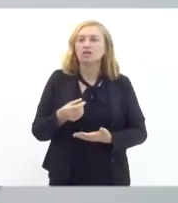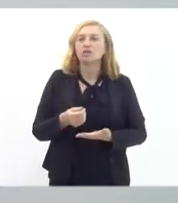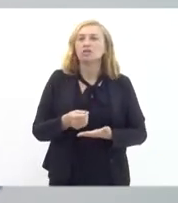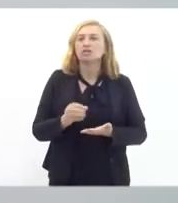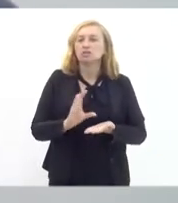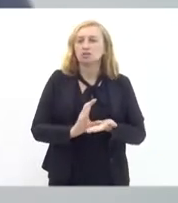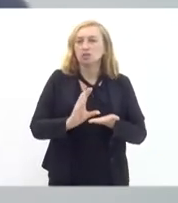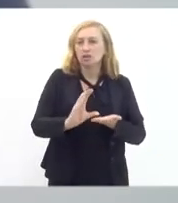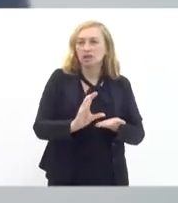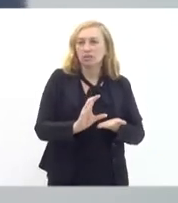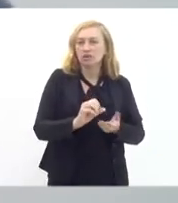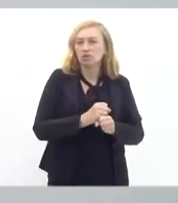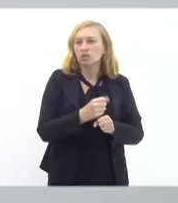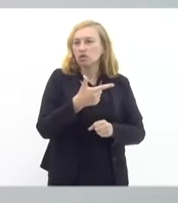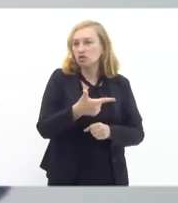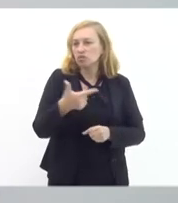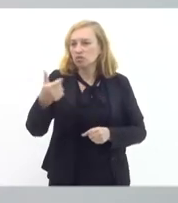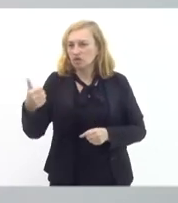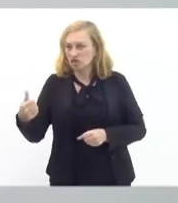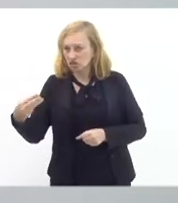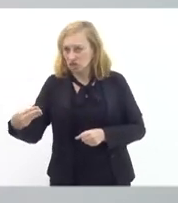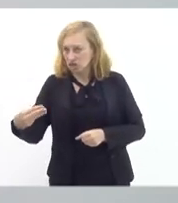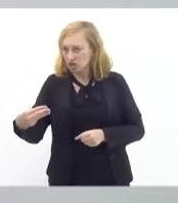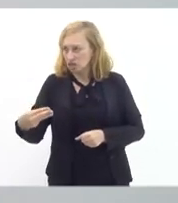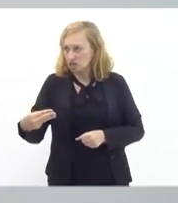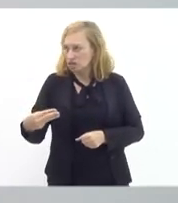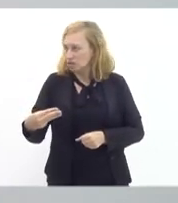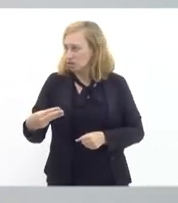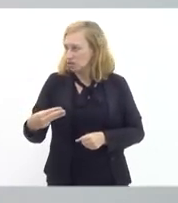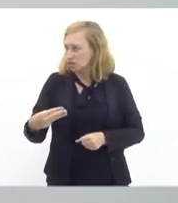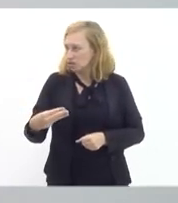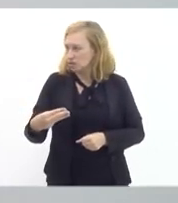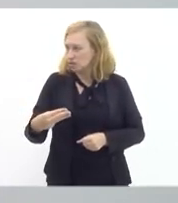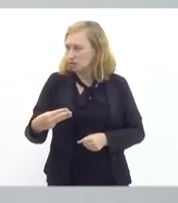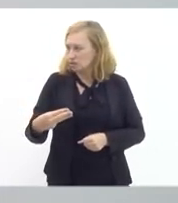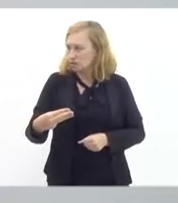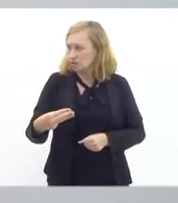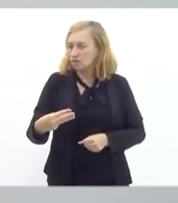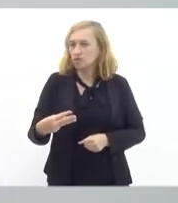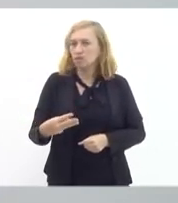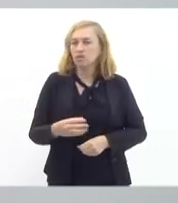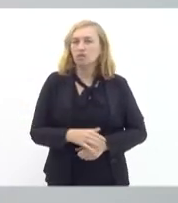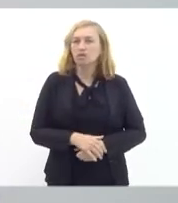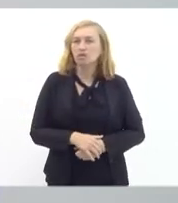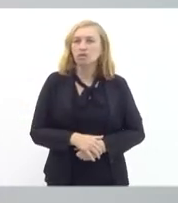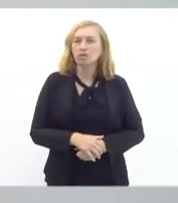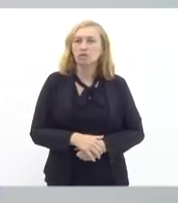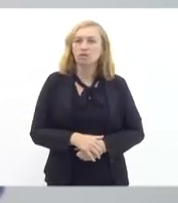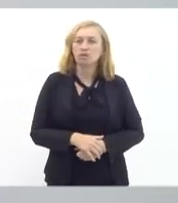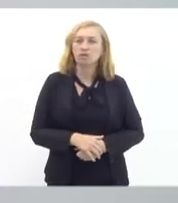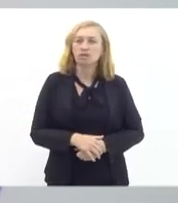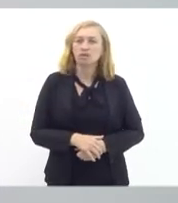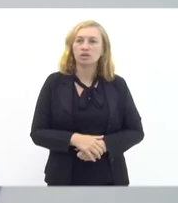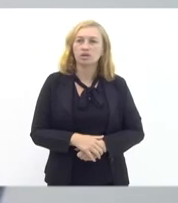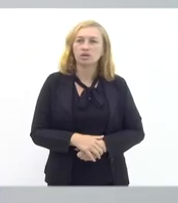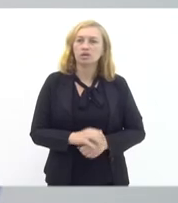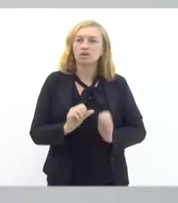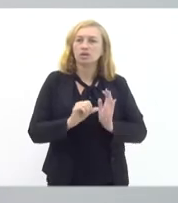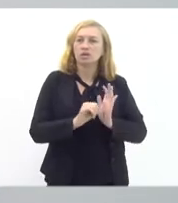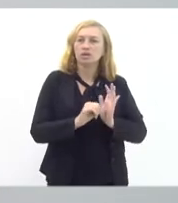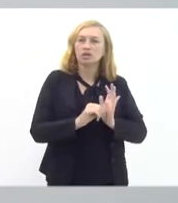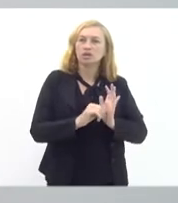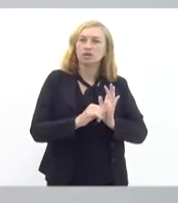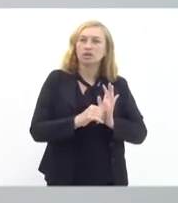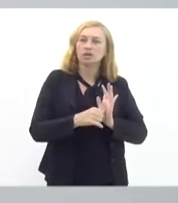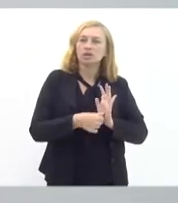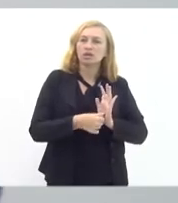de 2023 um item para aquisição de identificação de